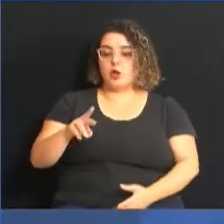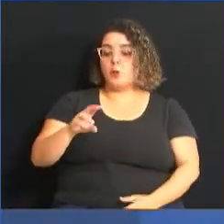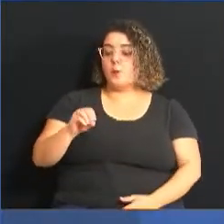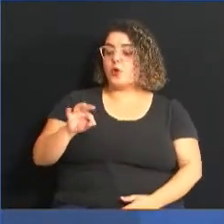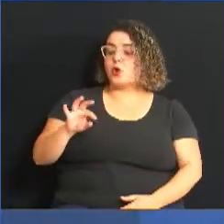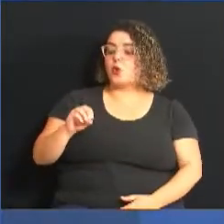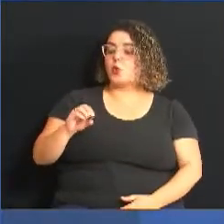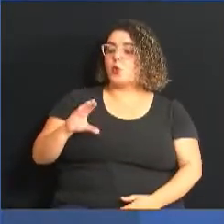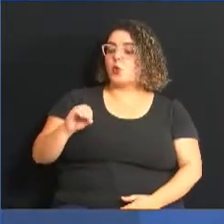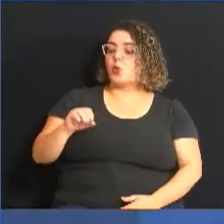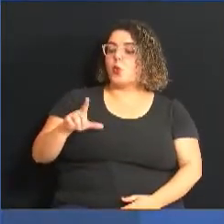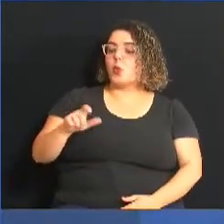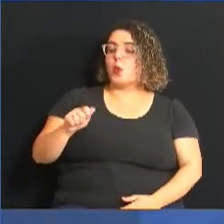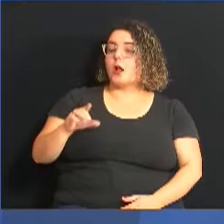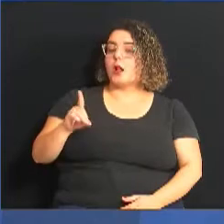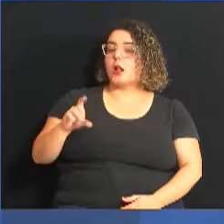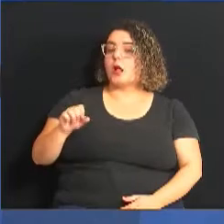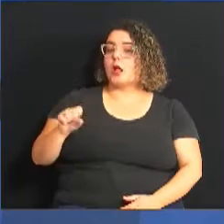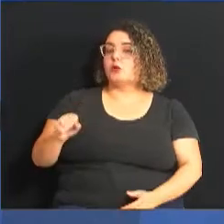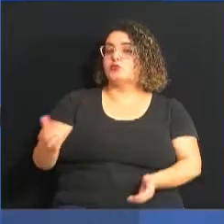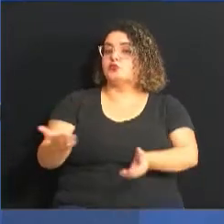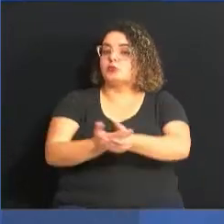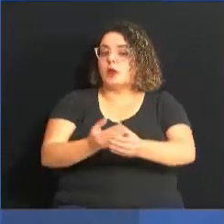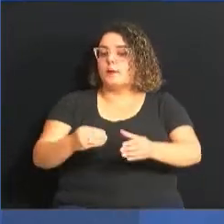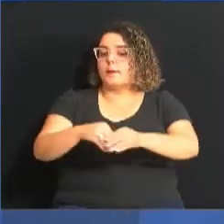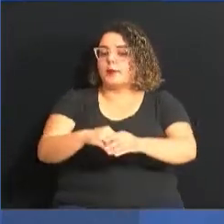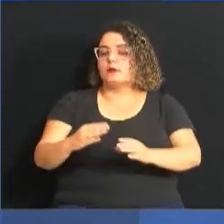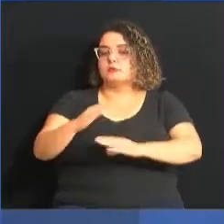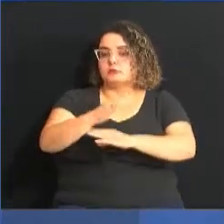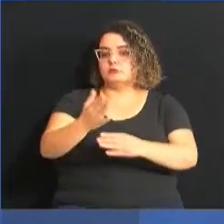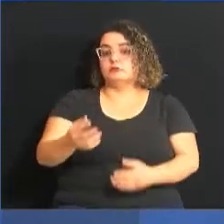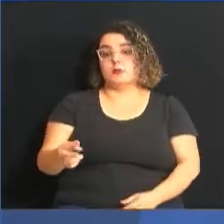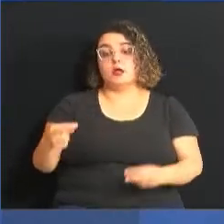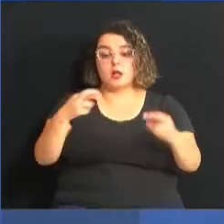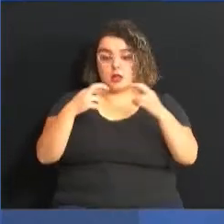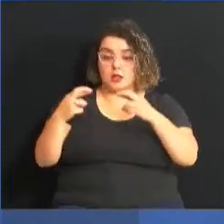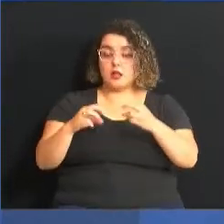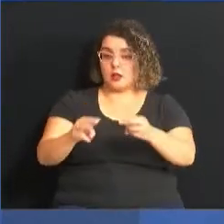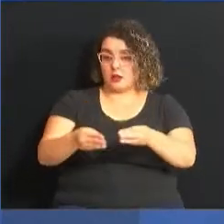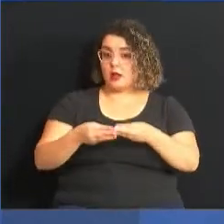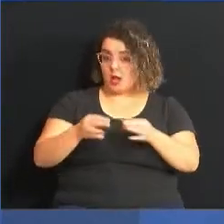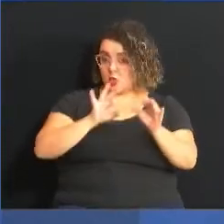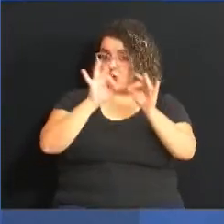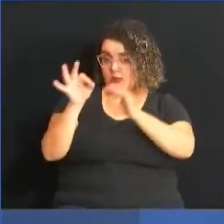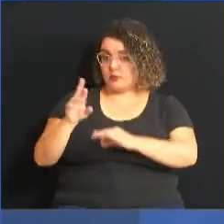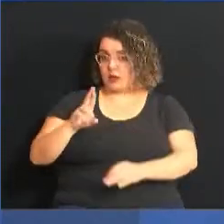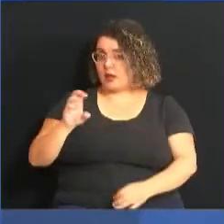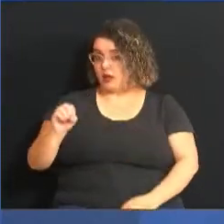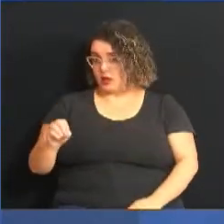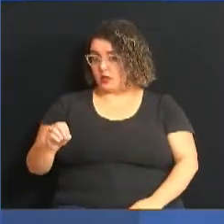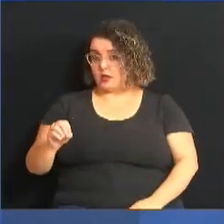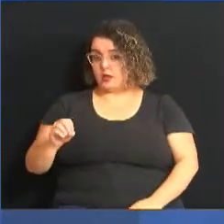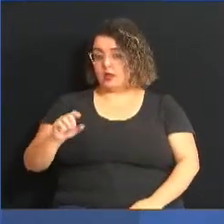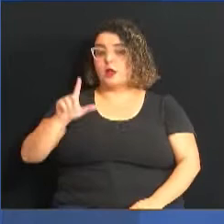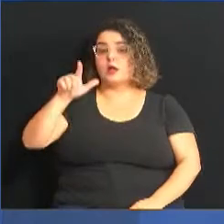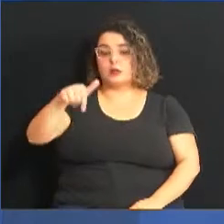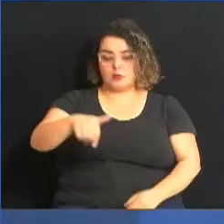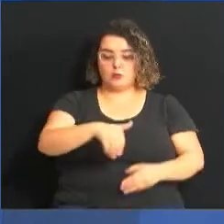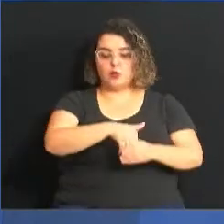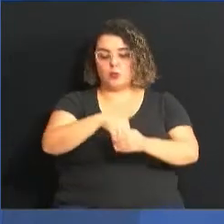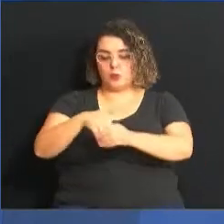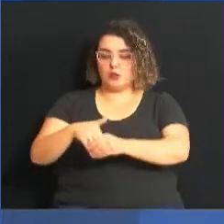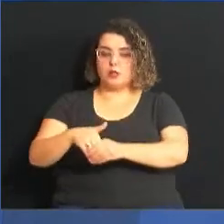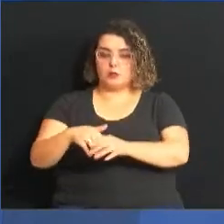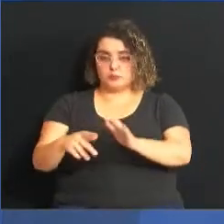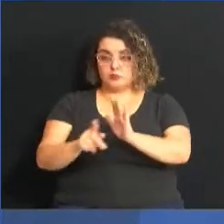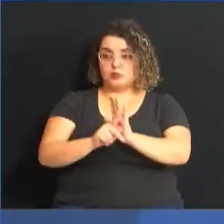Câmara. Inclusive, ela também é quem analisa as moções. Você que acompanha as reuniões ordinárias pode ver que depois da votação dos projetos,